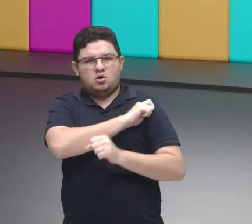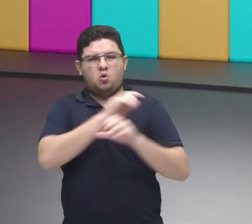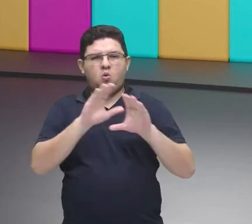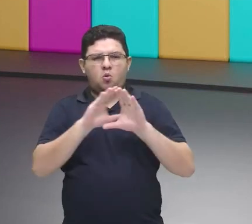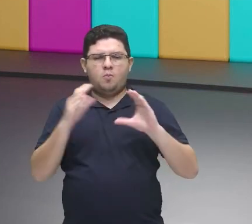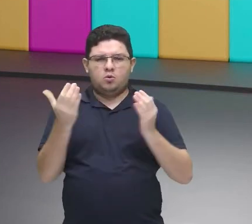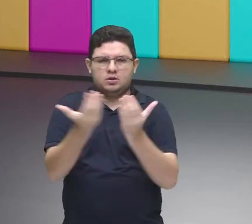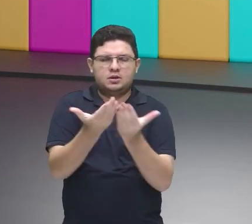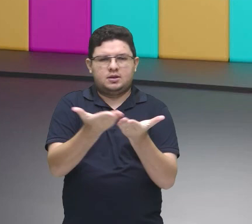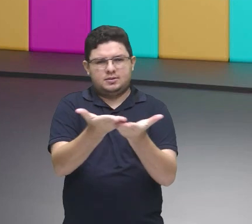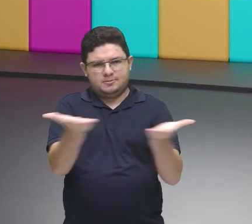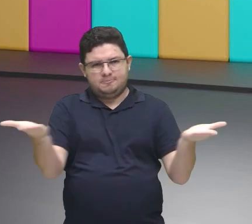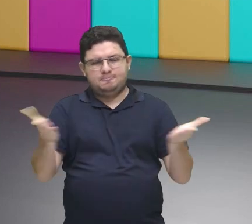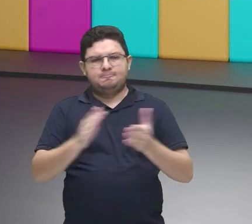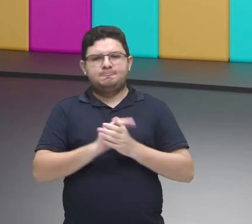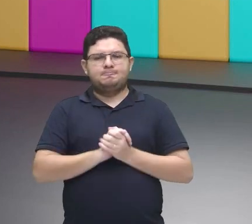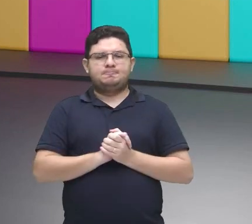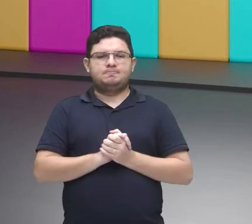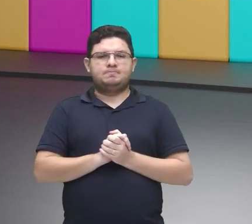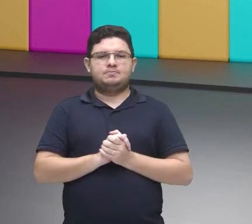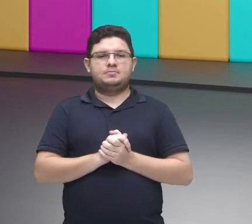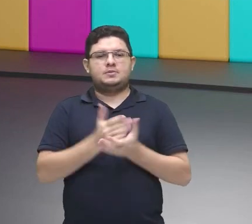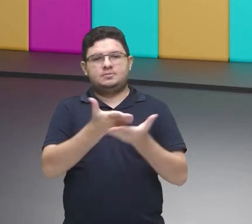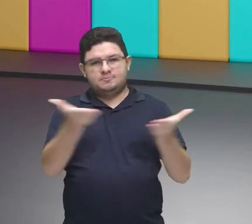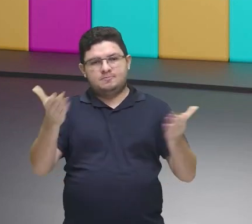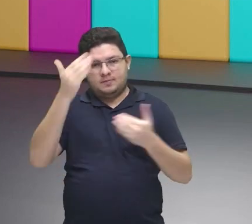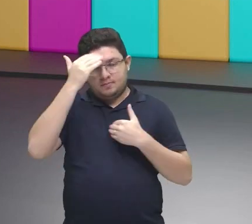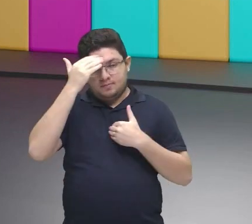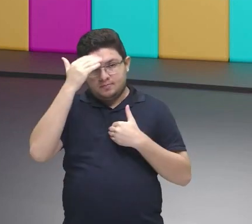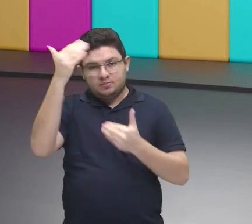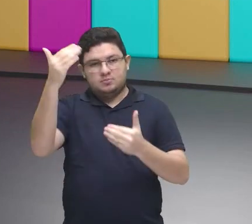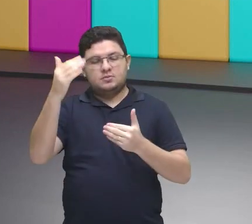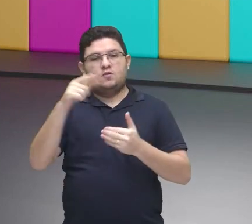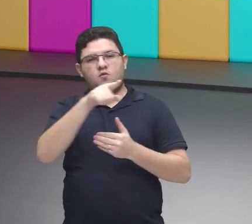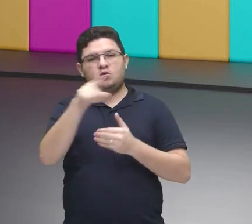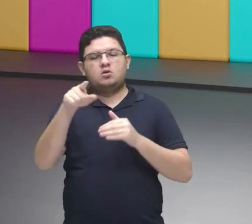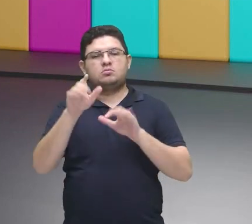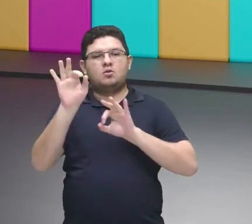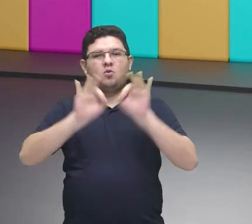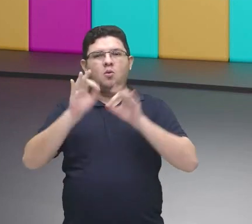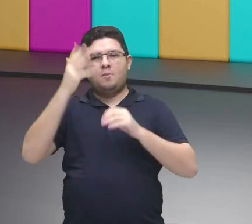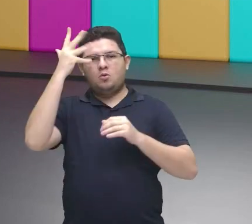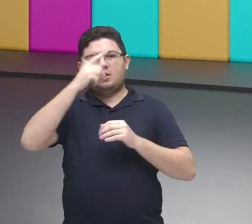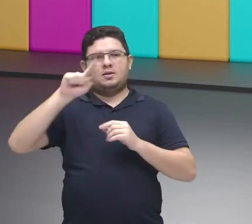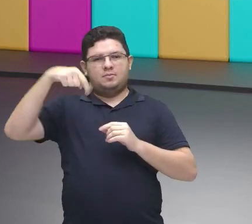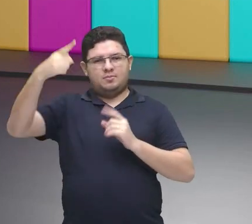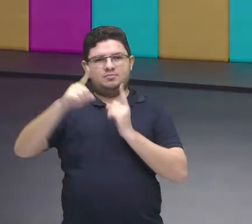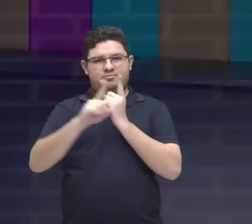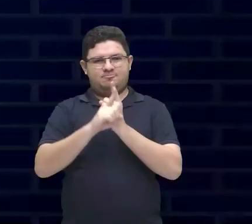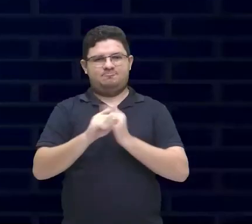escolar que está nos acompanhando. Muito obrigado, faça bonito na escola e até a próxima.